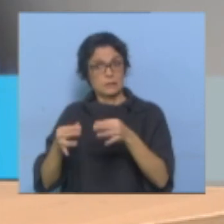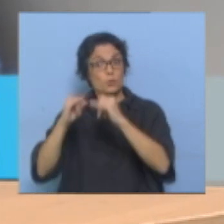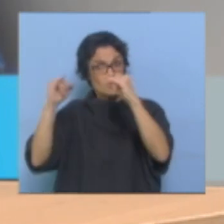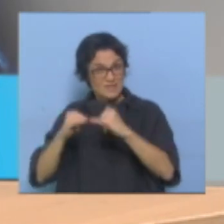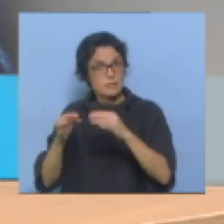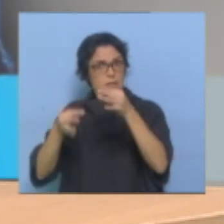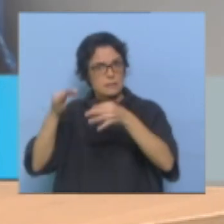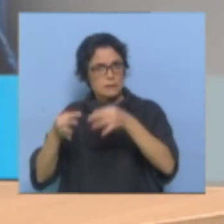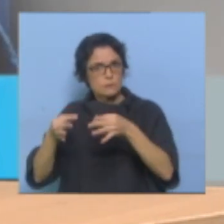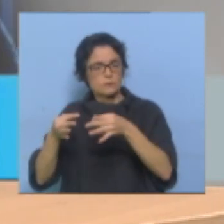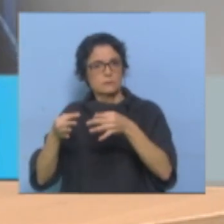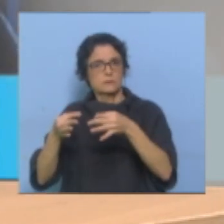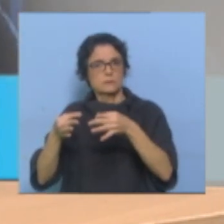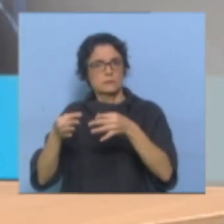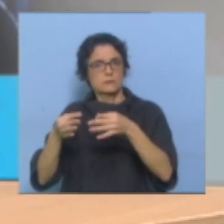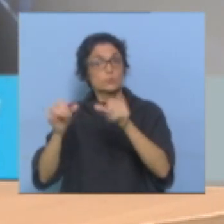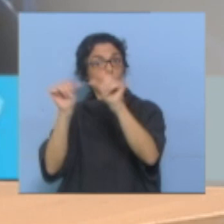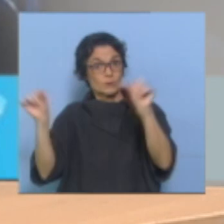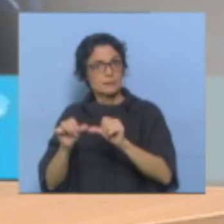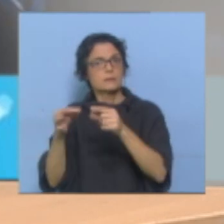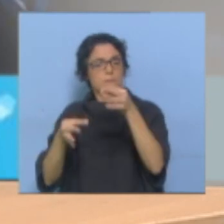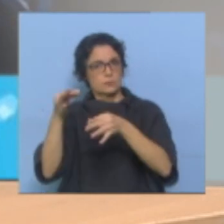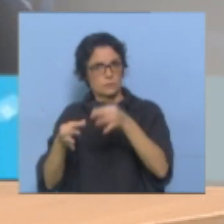mas claro, as partes que compõem o sistema,